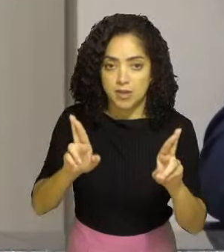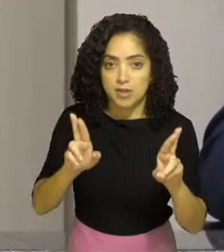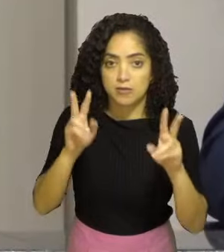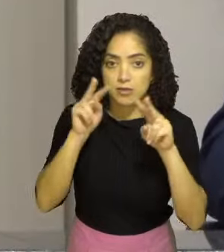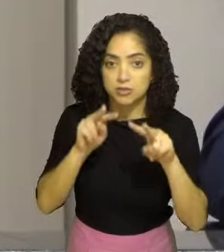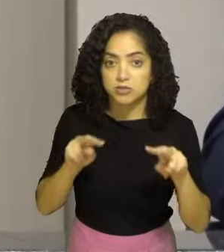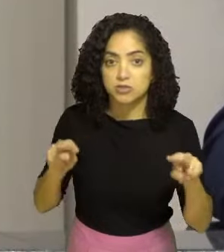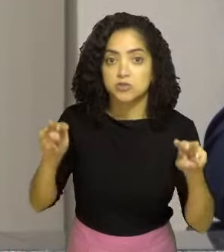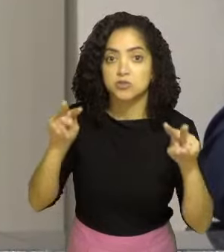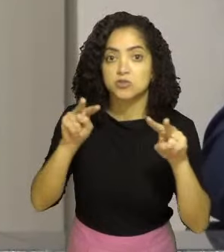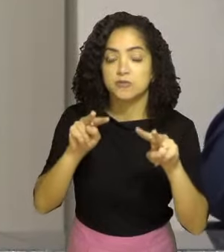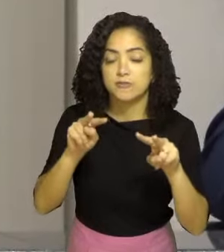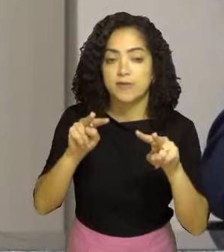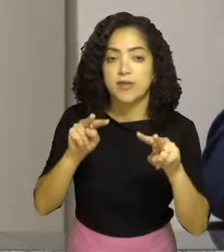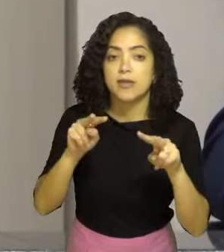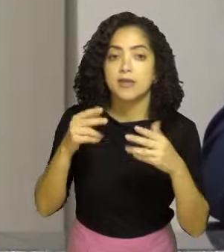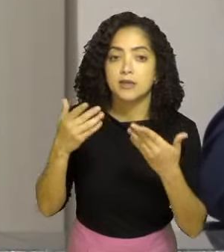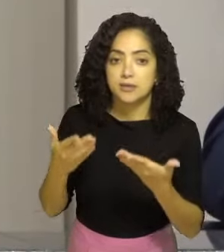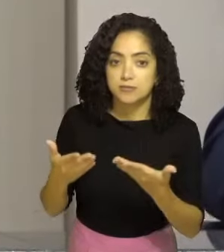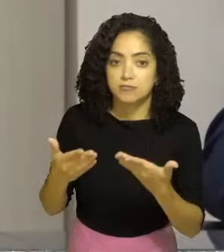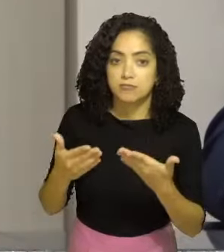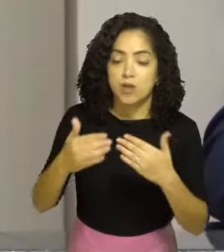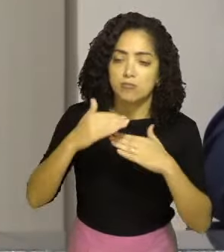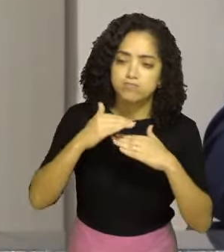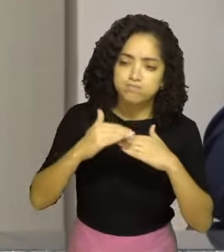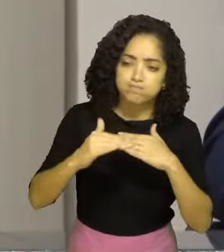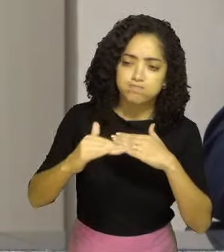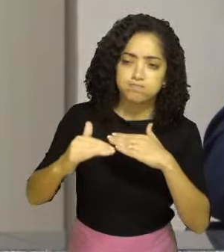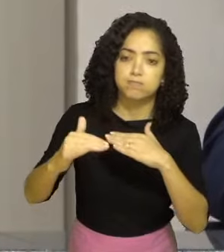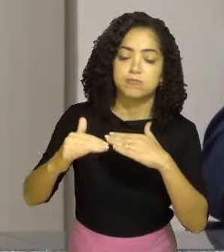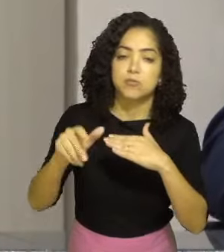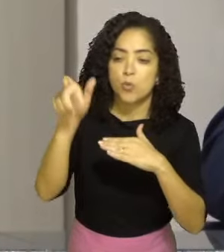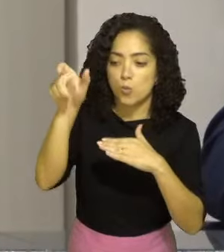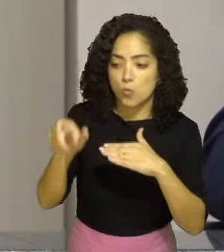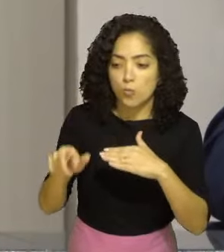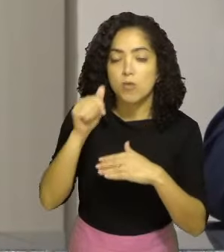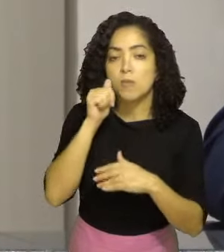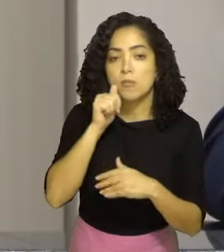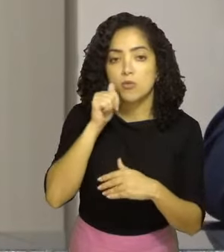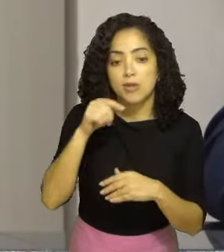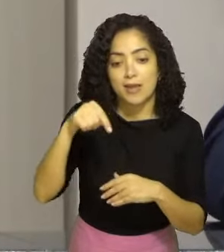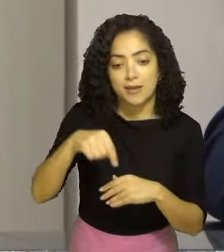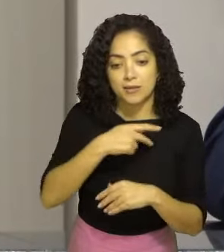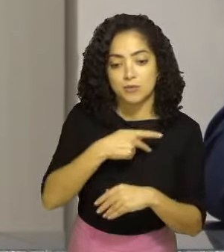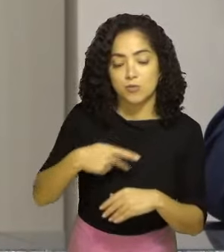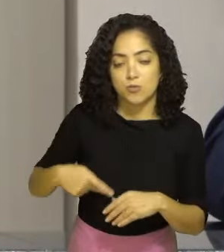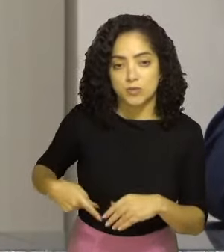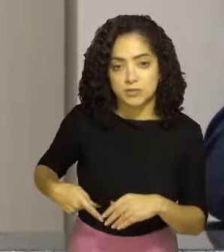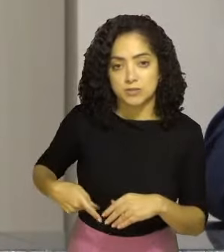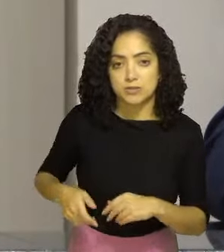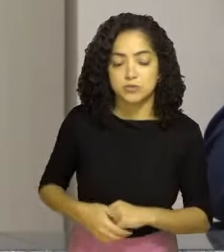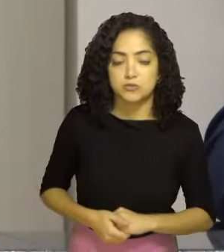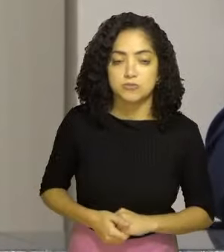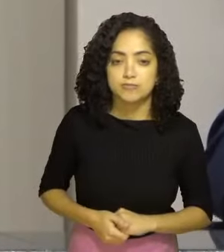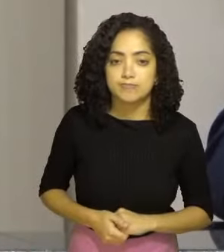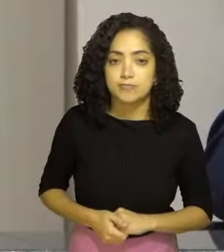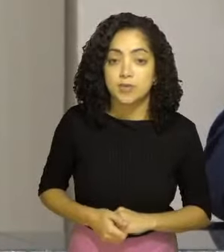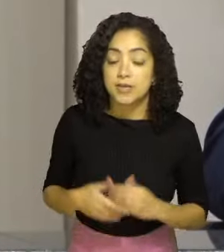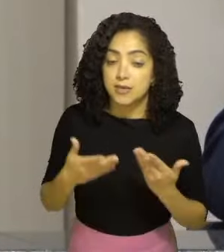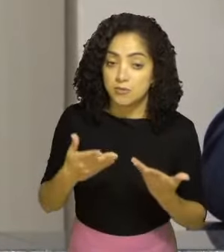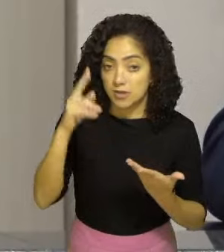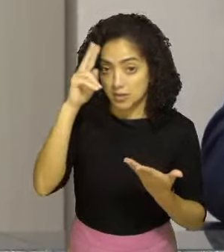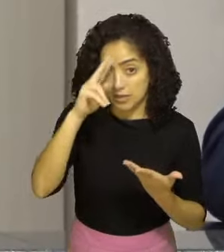enxerguemos nesse horizonte, tão logo, uma figura de uma mulher aqui no parlamento. E quero